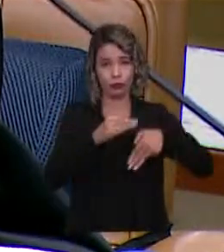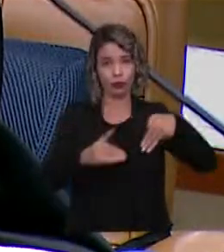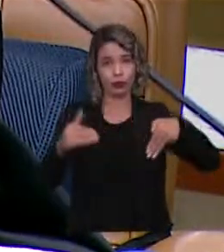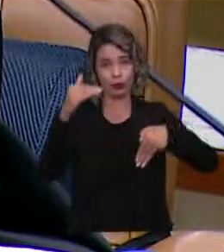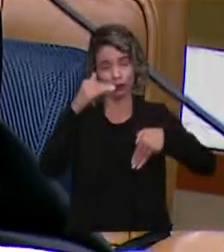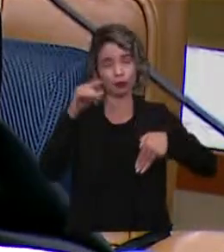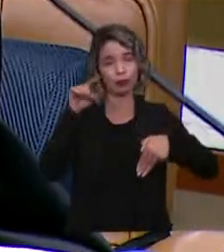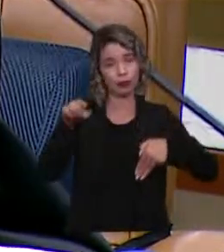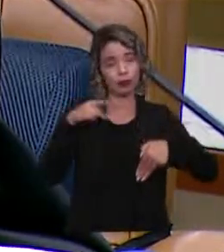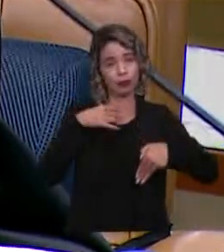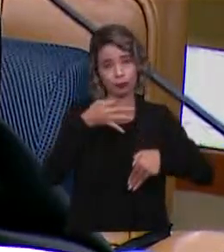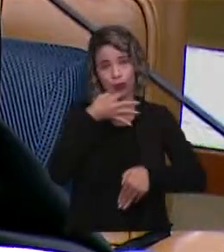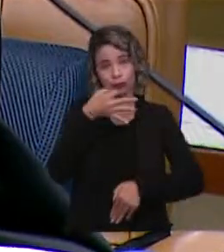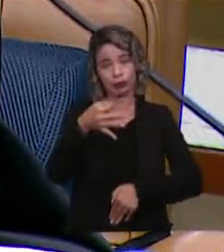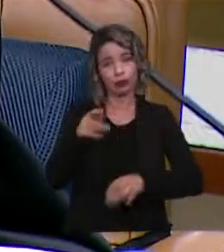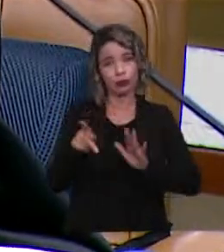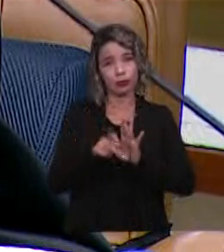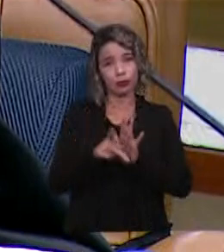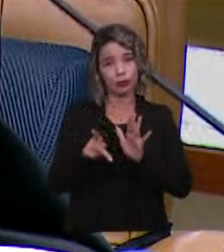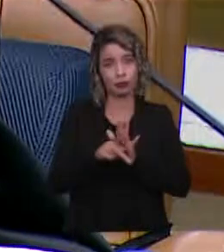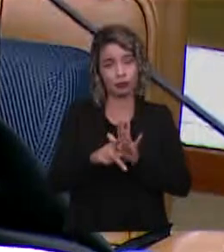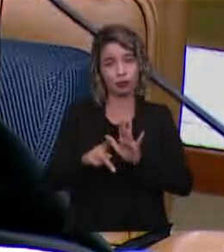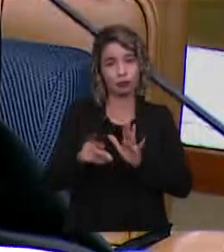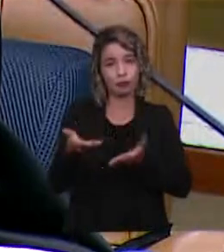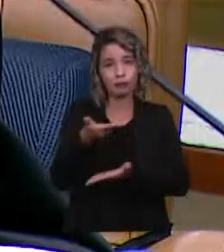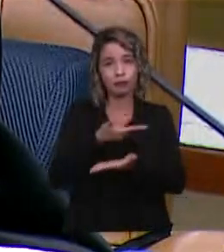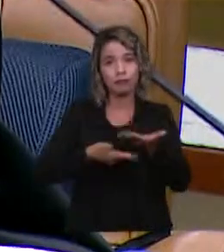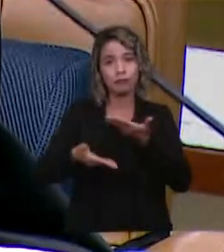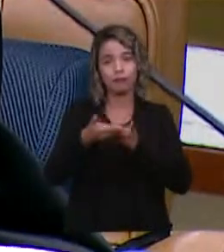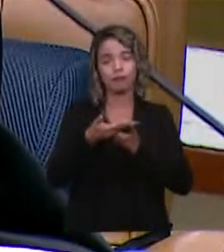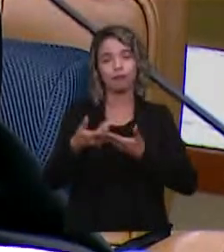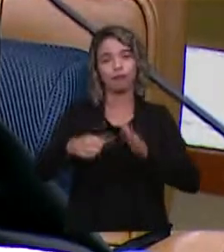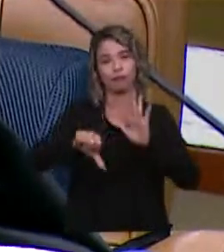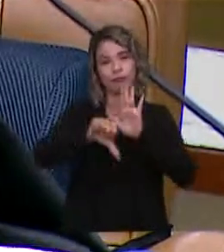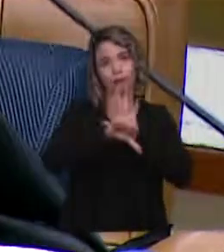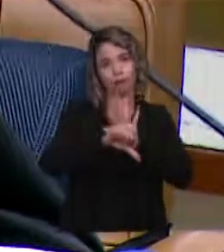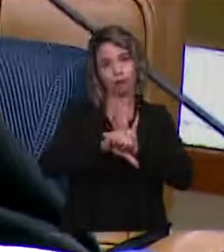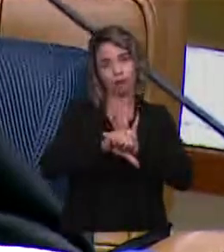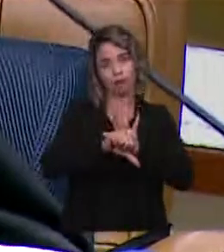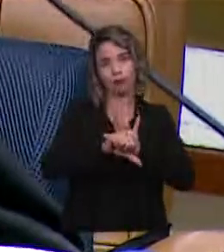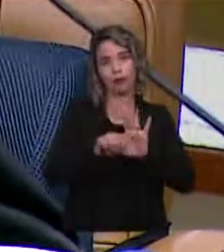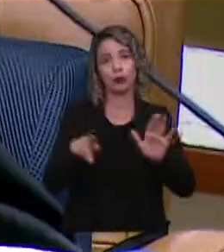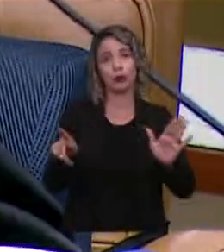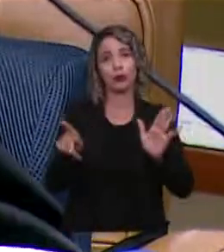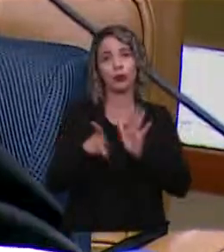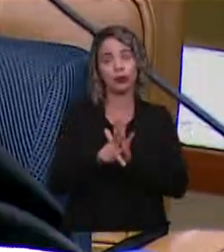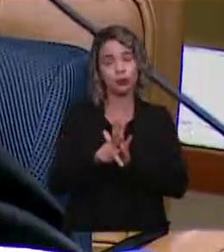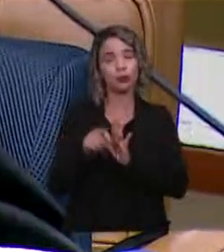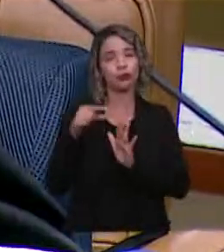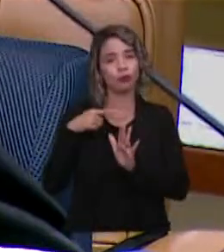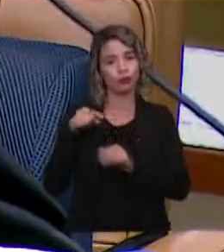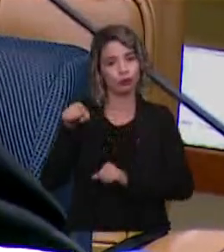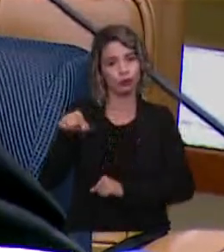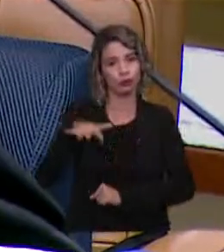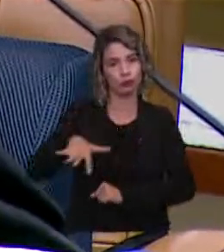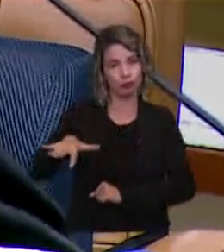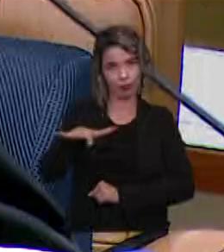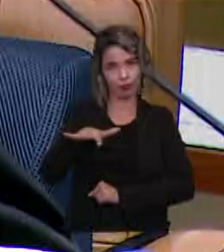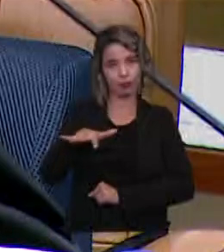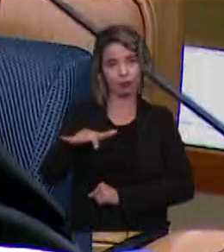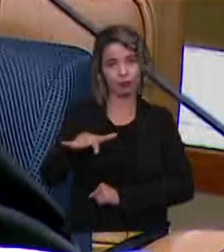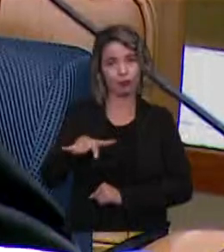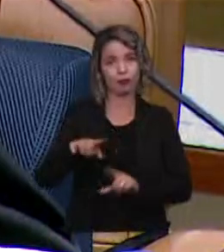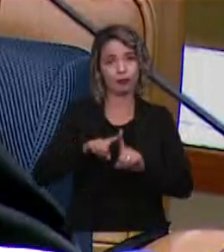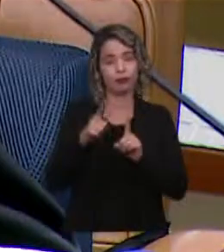ministro opera do delito de organização criminosa para associação criminosa. As demais questões, creio